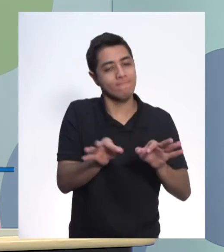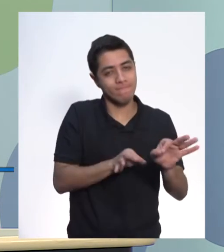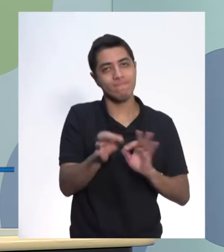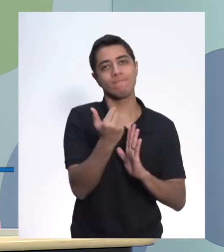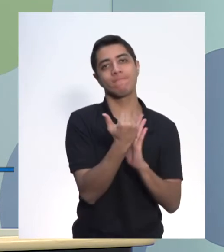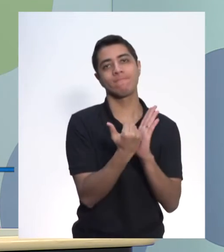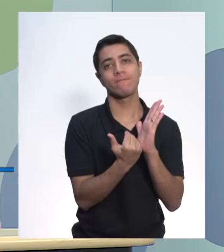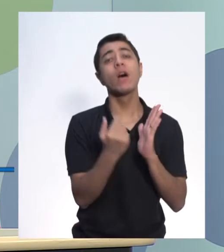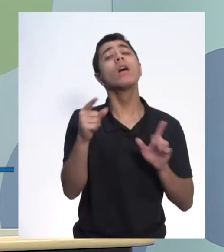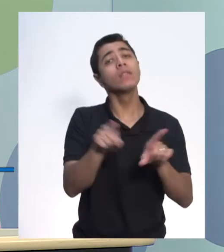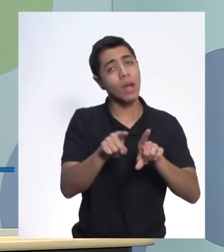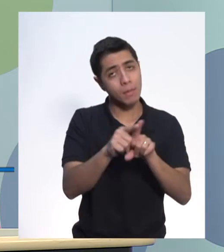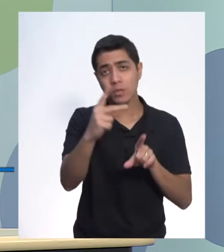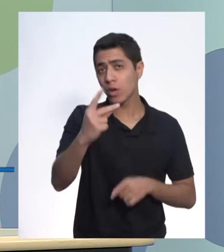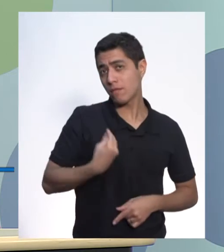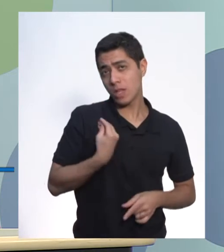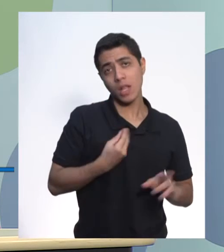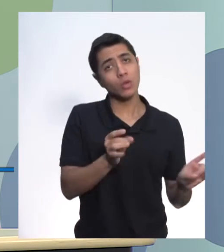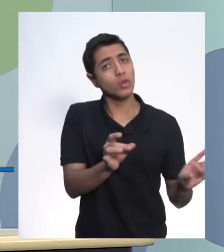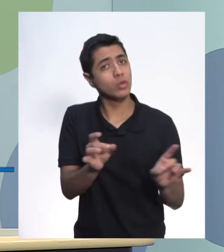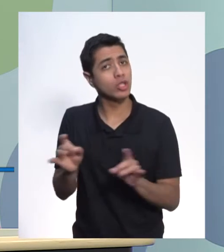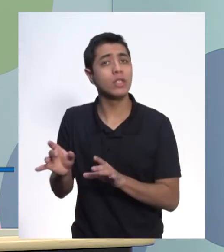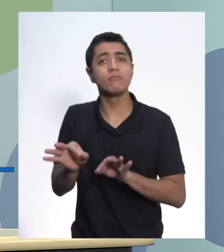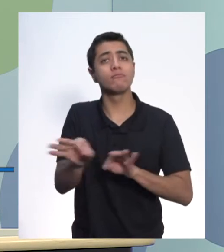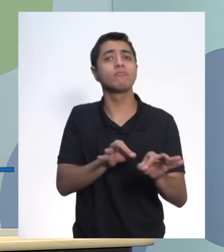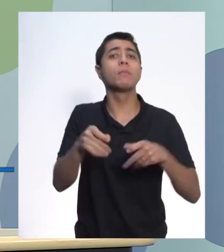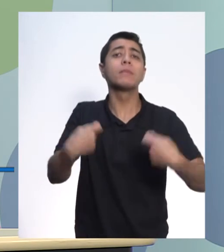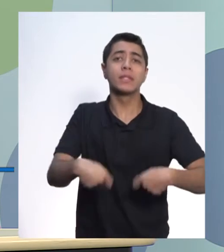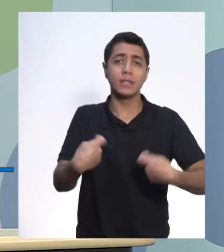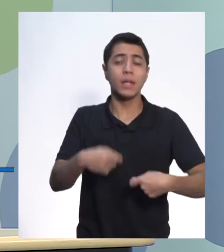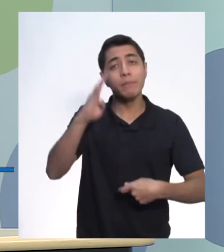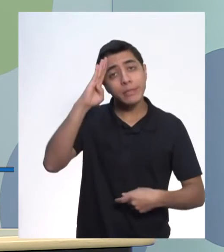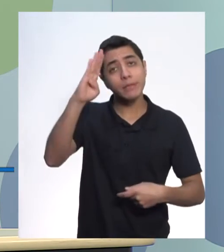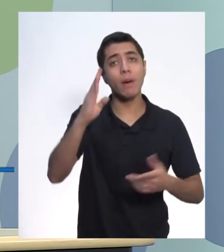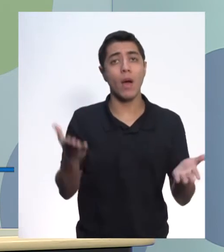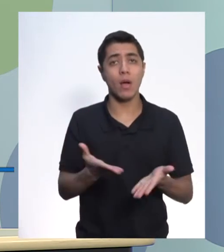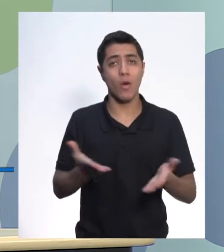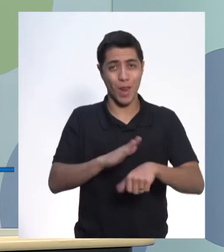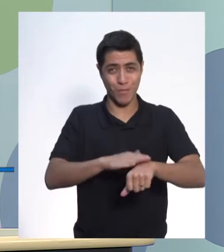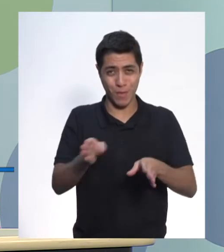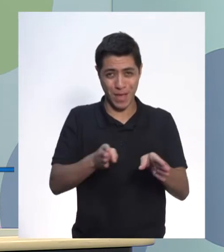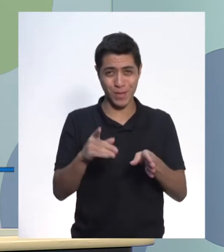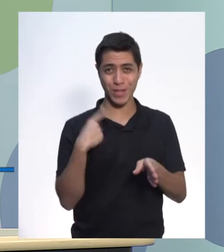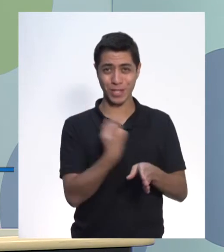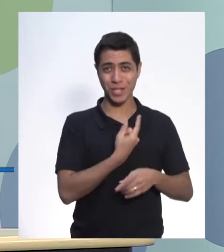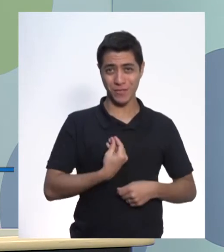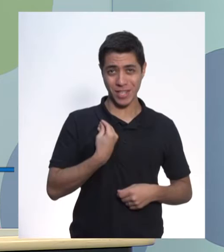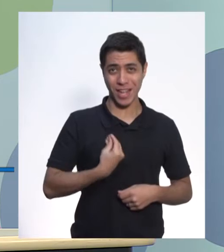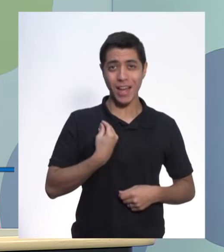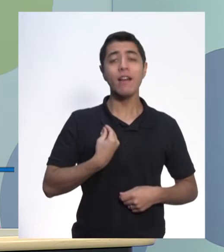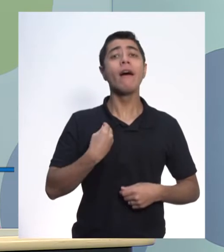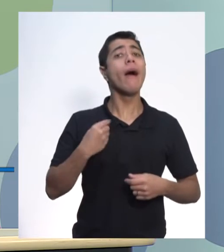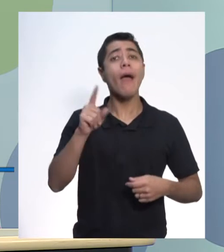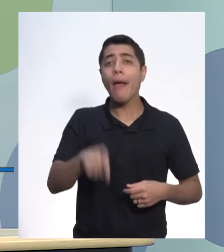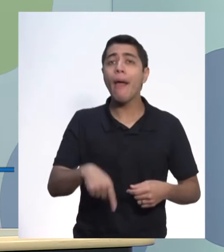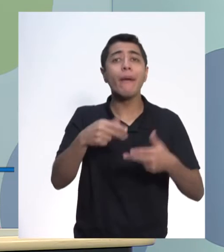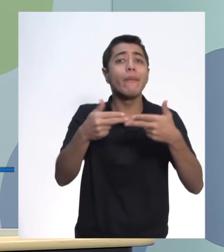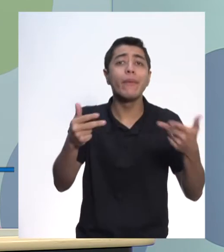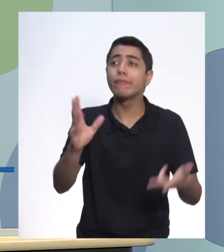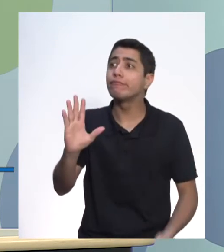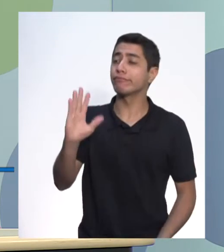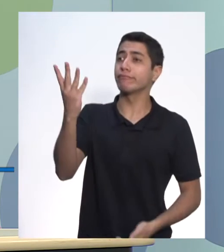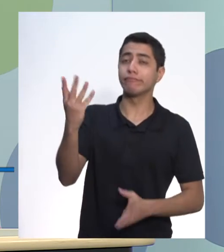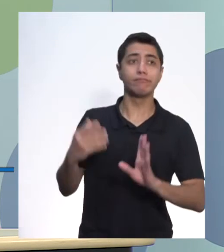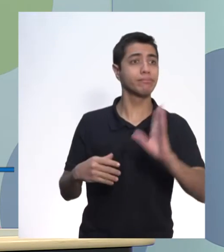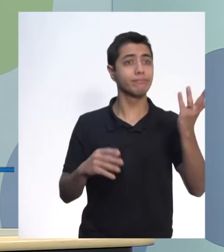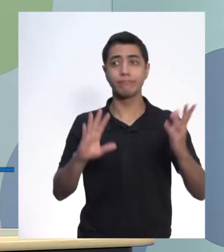para o cotidiano. Principalmente no momento que a gente vive agora, que a vida, na verdade, é feita basicamente do improviso, né? A gente tenta improvisar o dia a dia, o dia